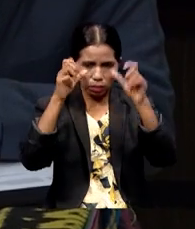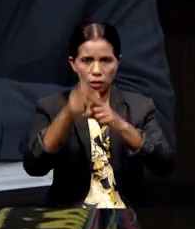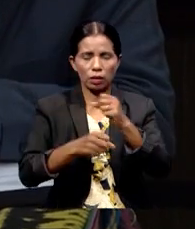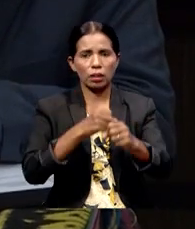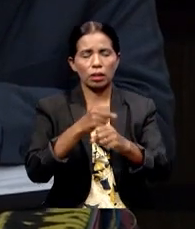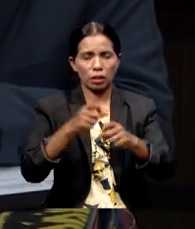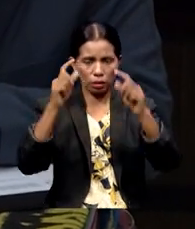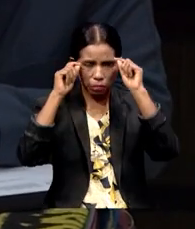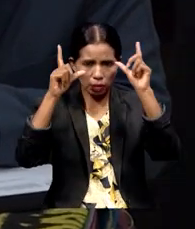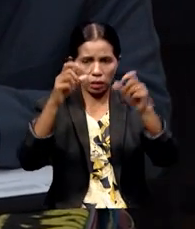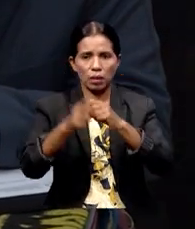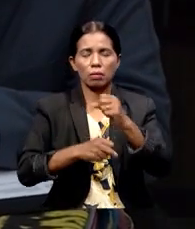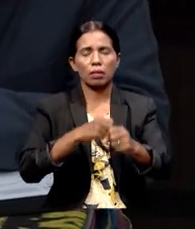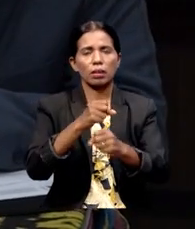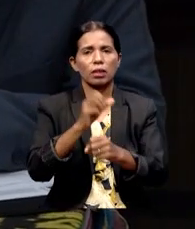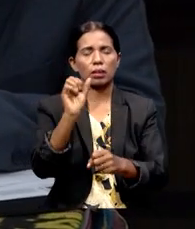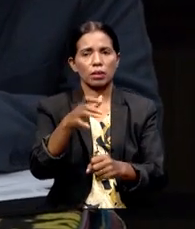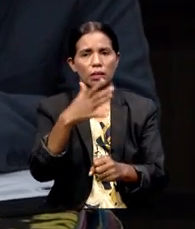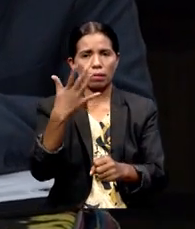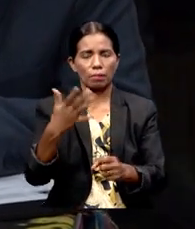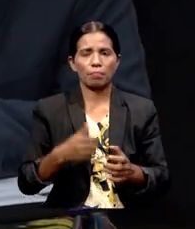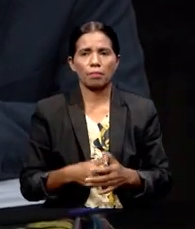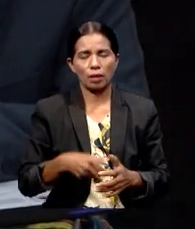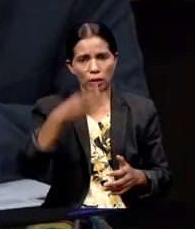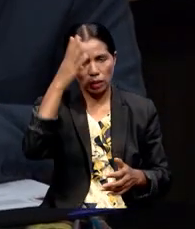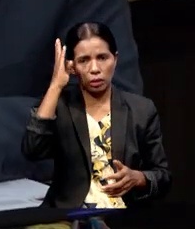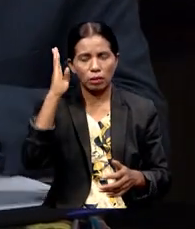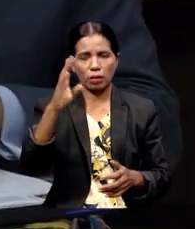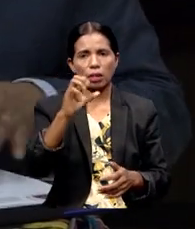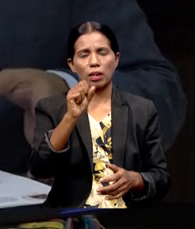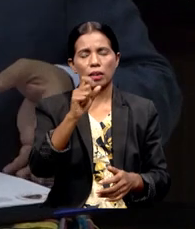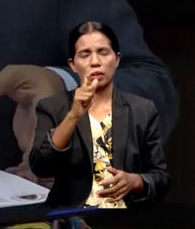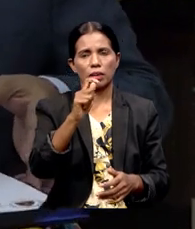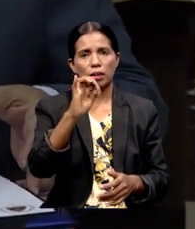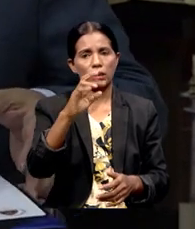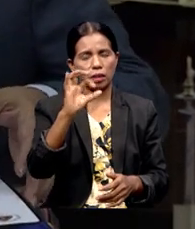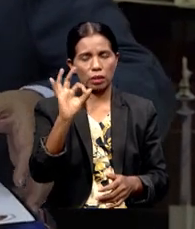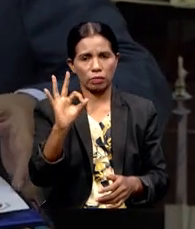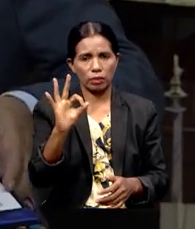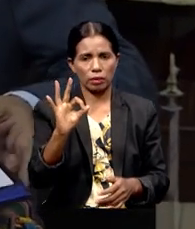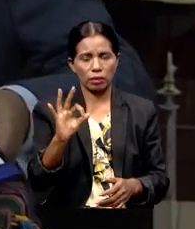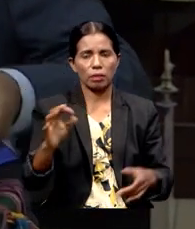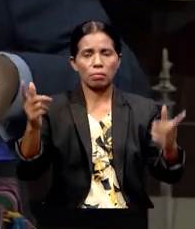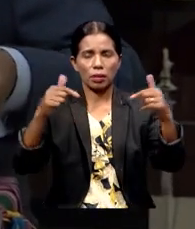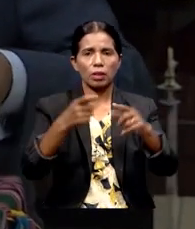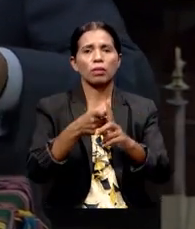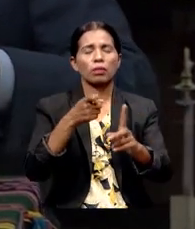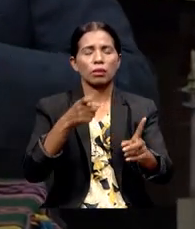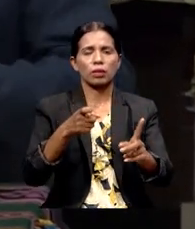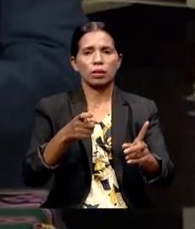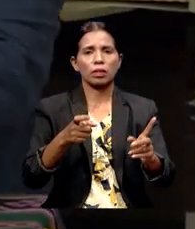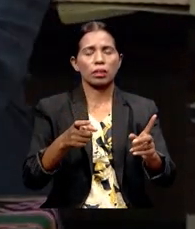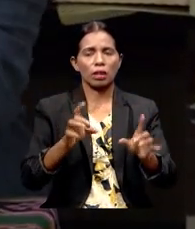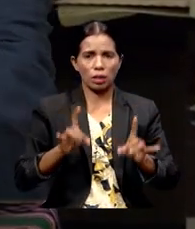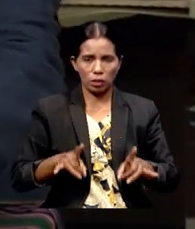Lima. Senhor Steve Crave, meu se Melbourne. Mas bem, minha nação representativo,